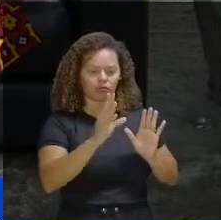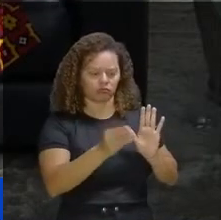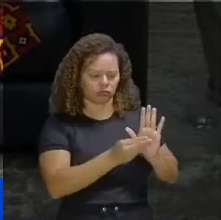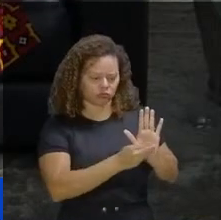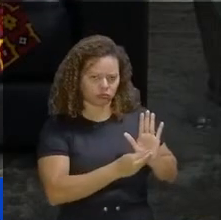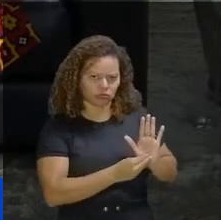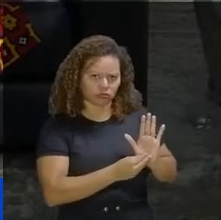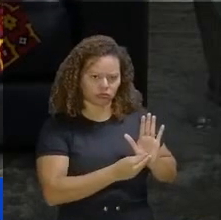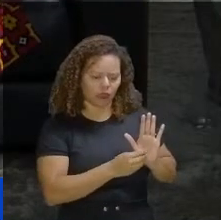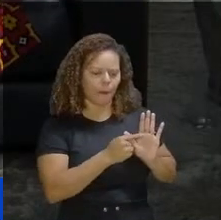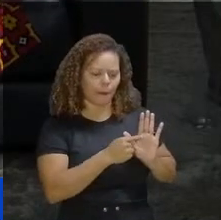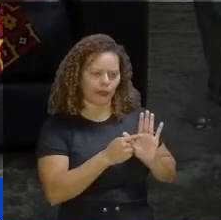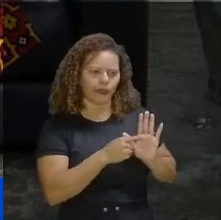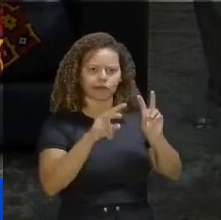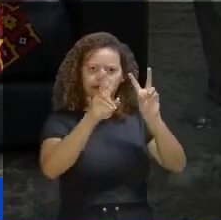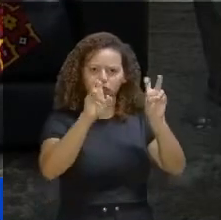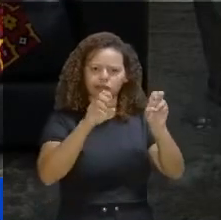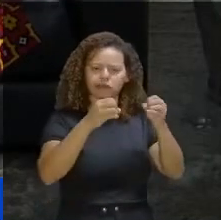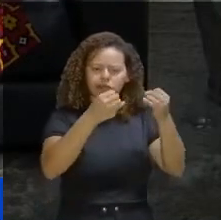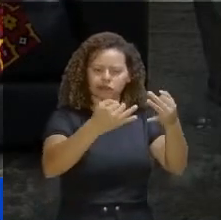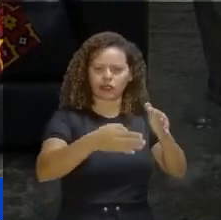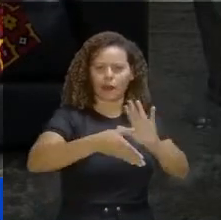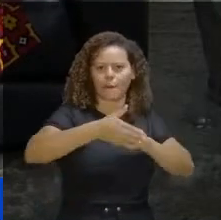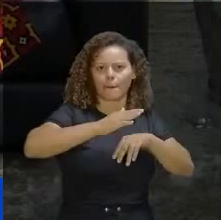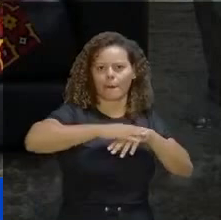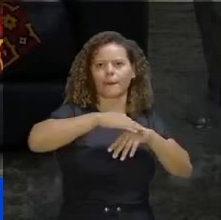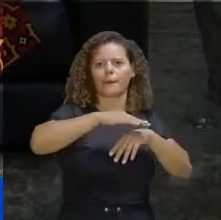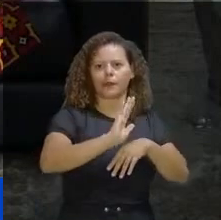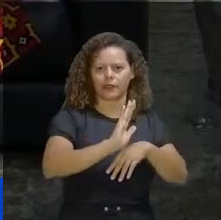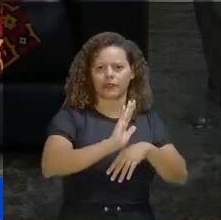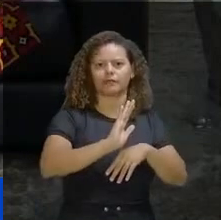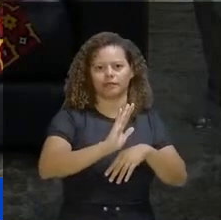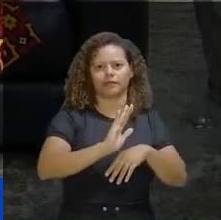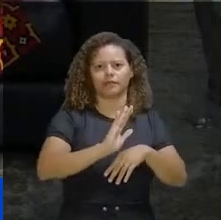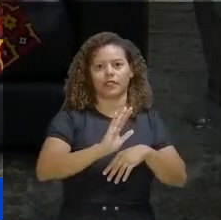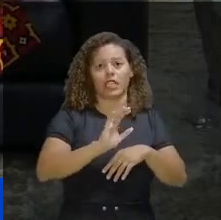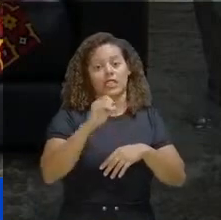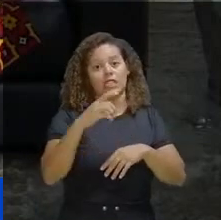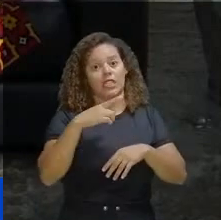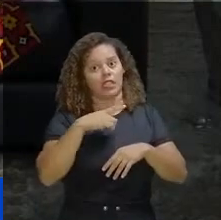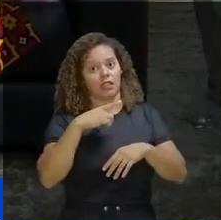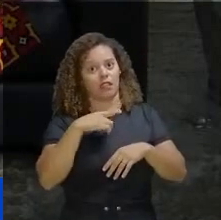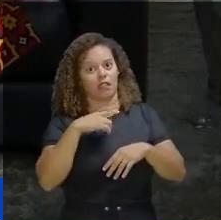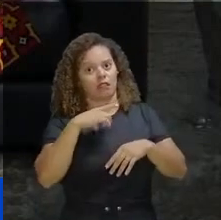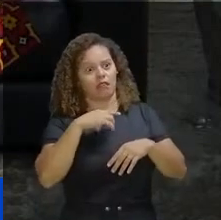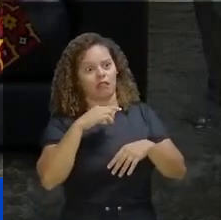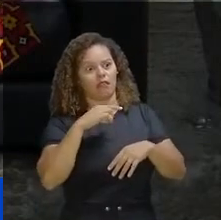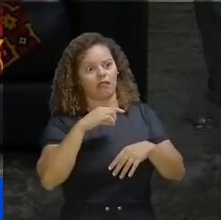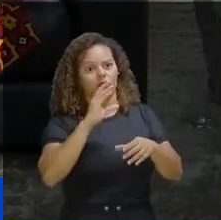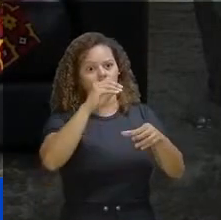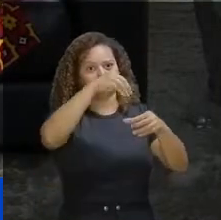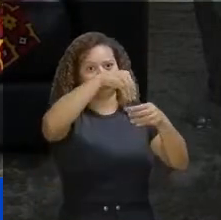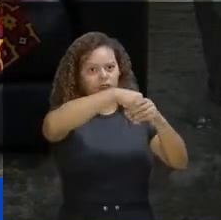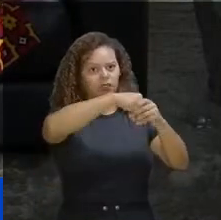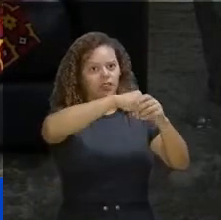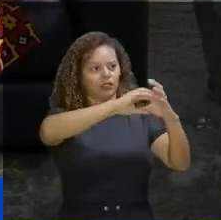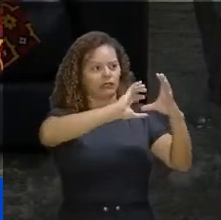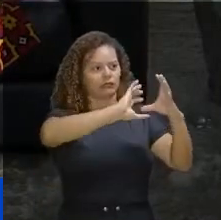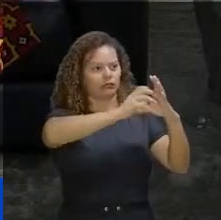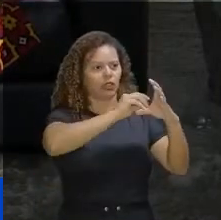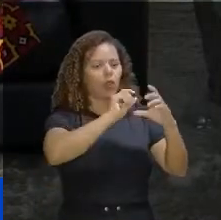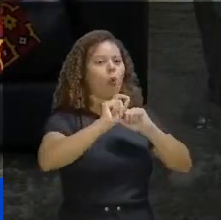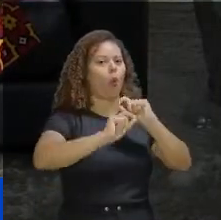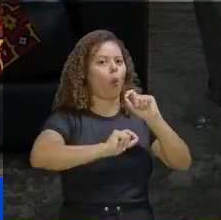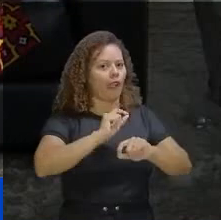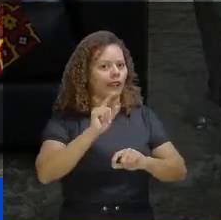essa heteroidentificação, a comissão de heteroidentificação, residindo dentro dos partidos, A nossa proposta